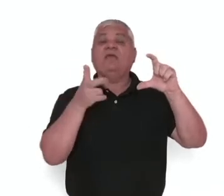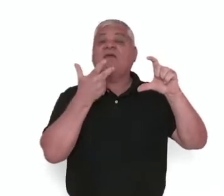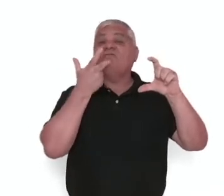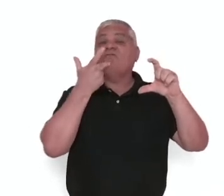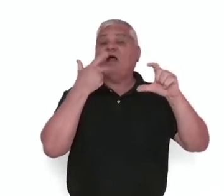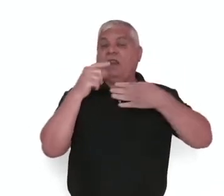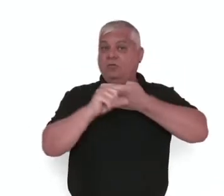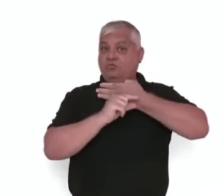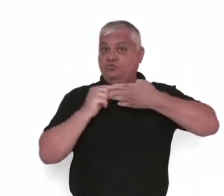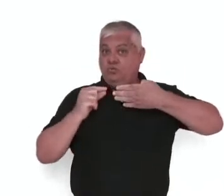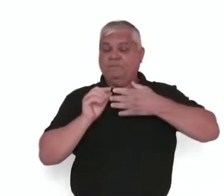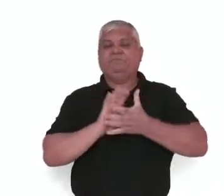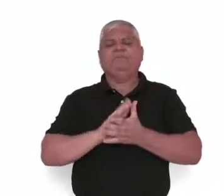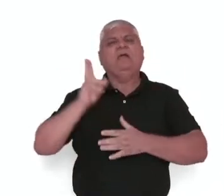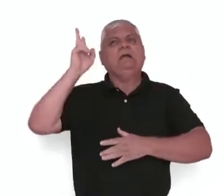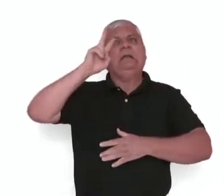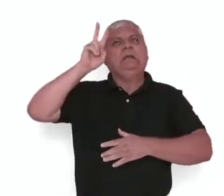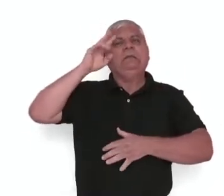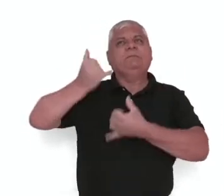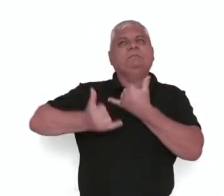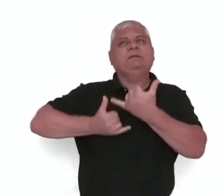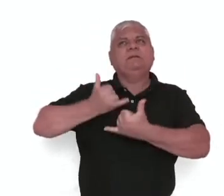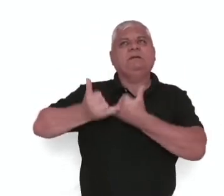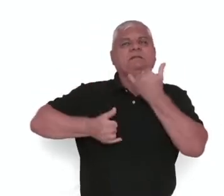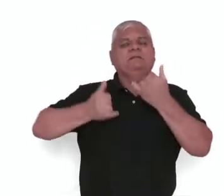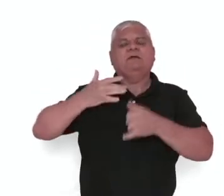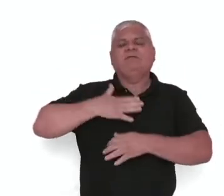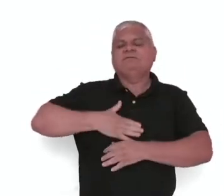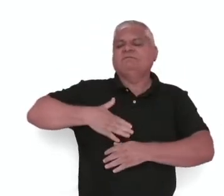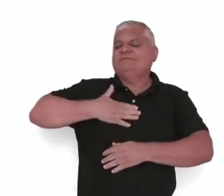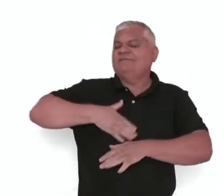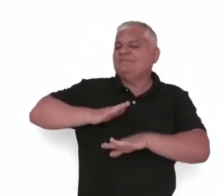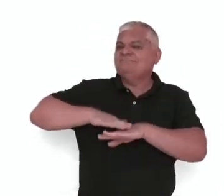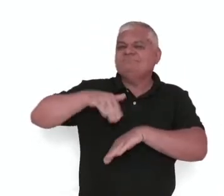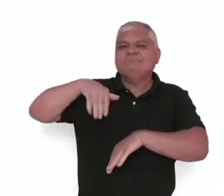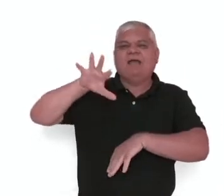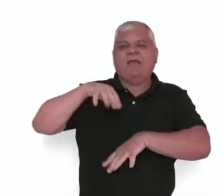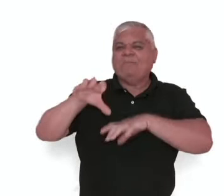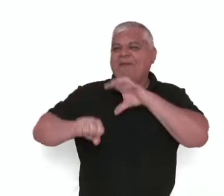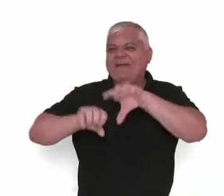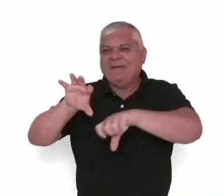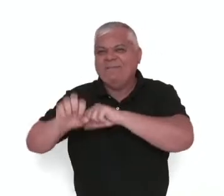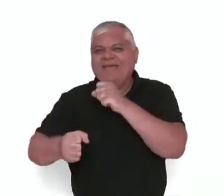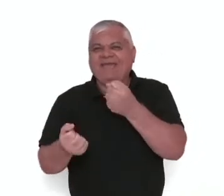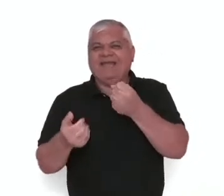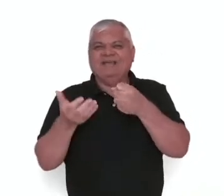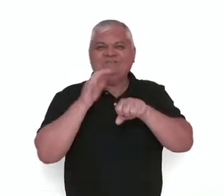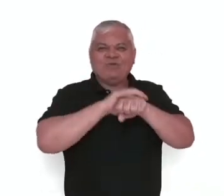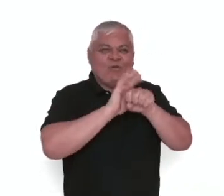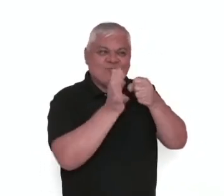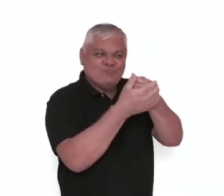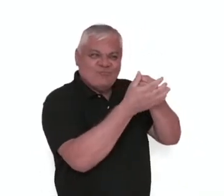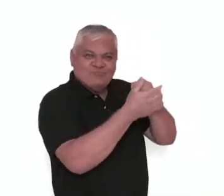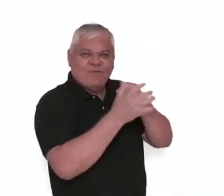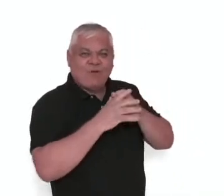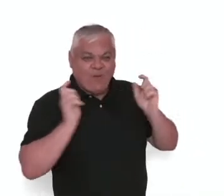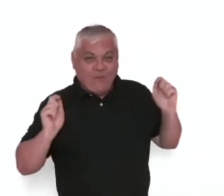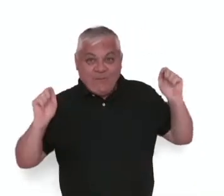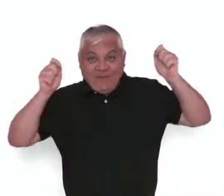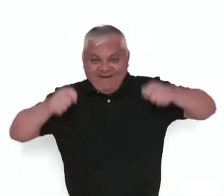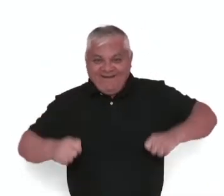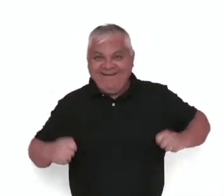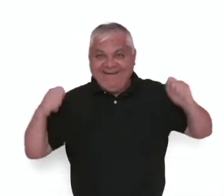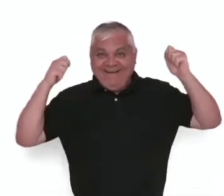seguinte: lembro das brincadeiras que eu mais gostava, pega-pega, esconde-esconde, pular corda e jogar